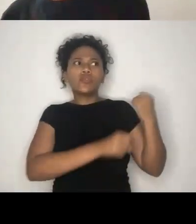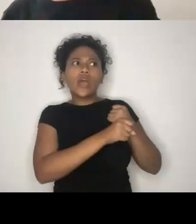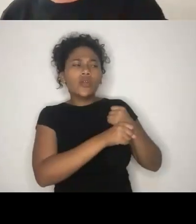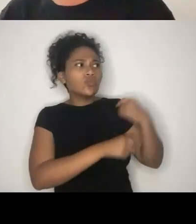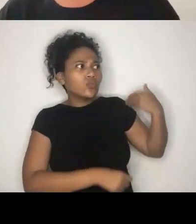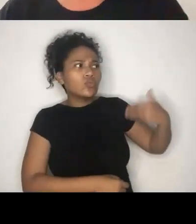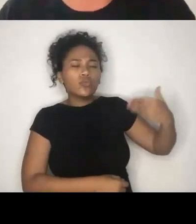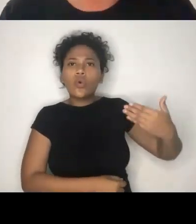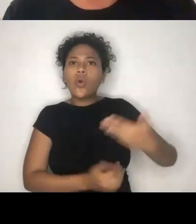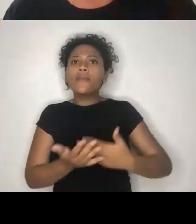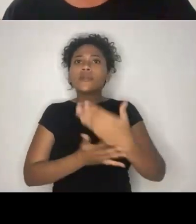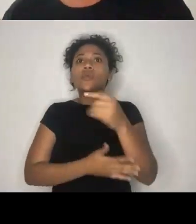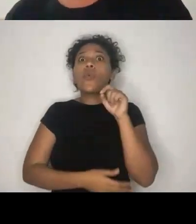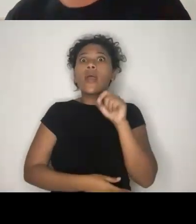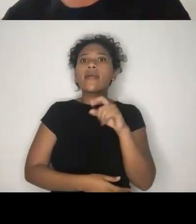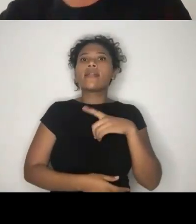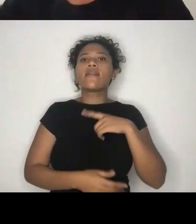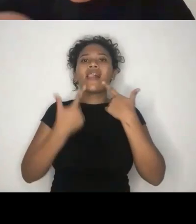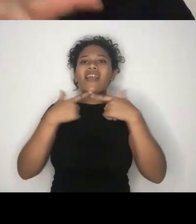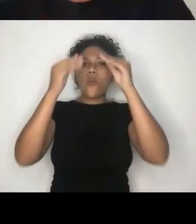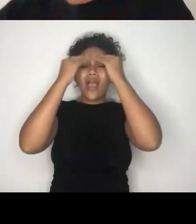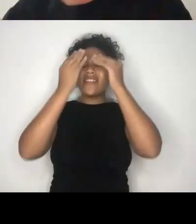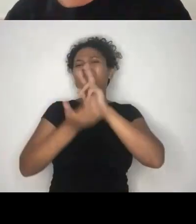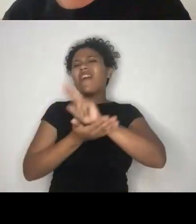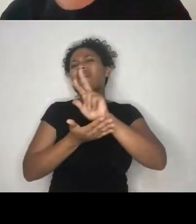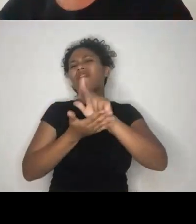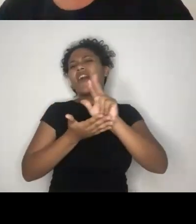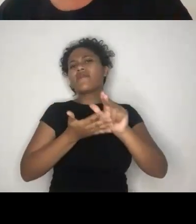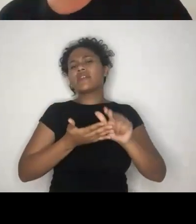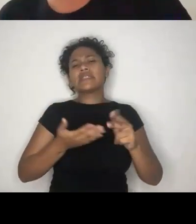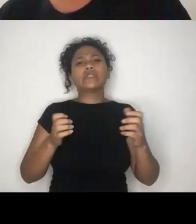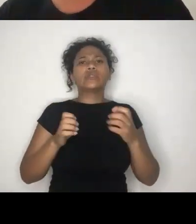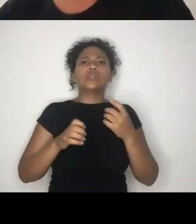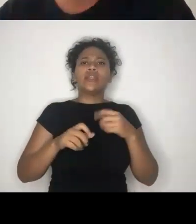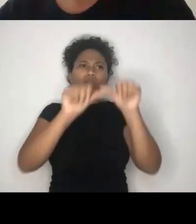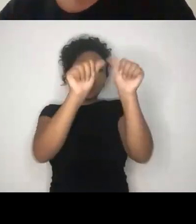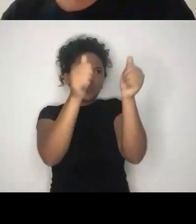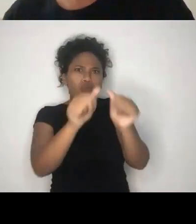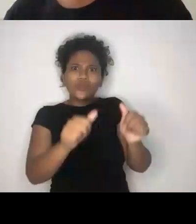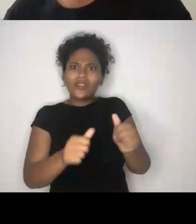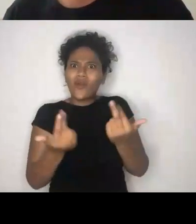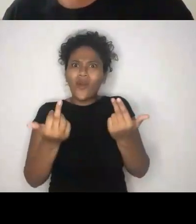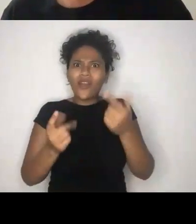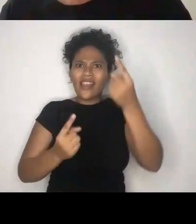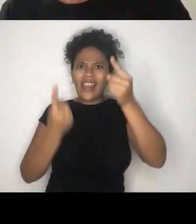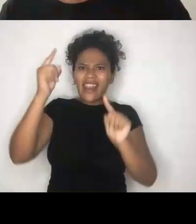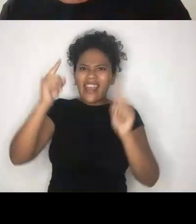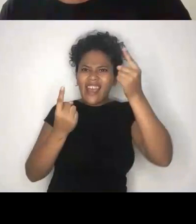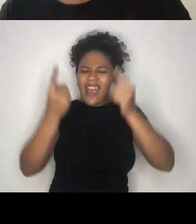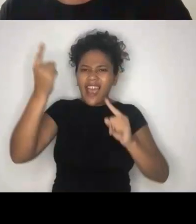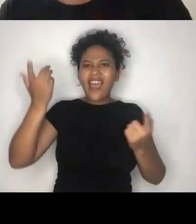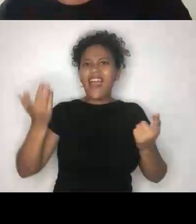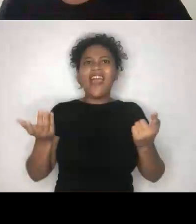começou a trabalhar com várias linguagens desde pois culturas carnavalescas é estruturas